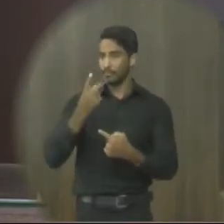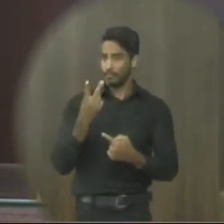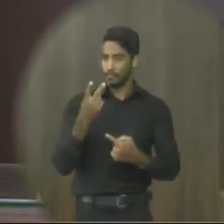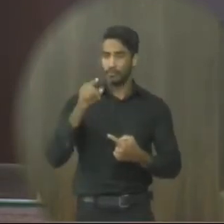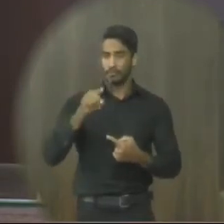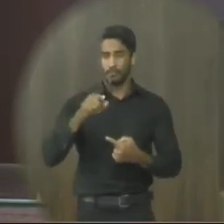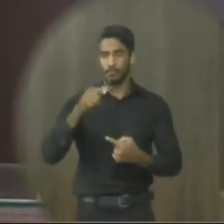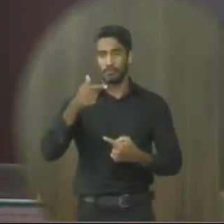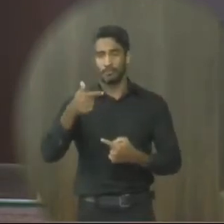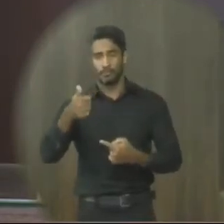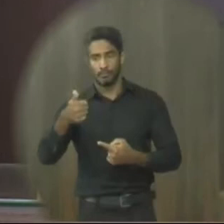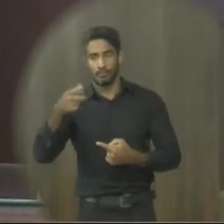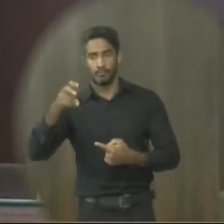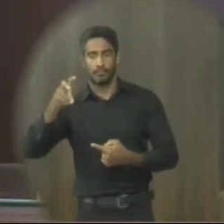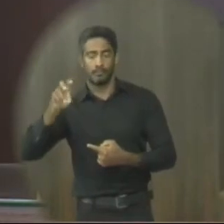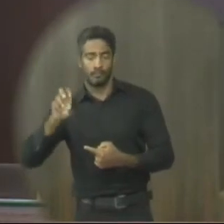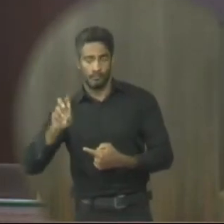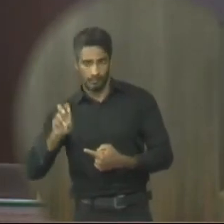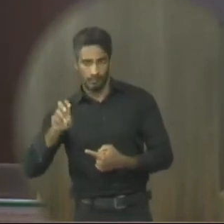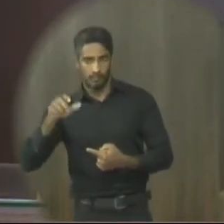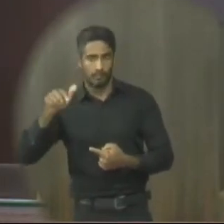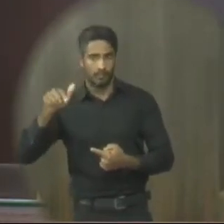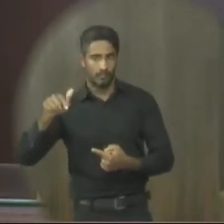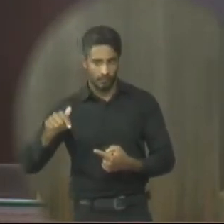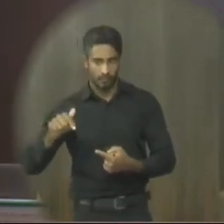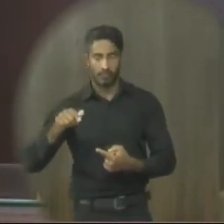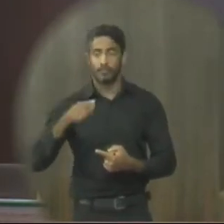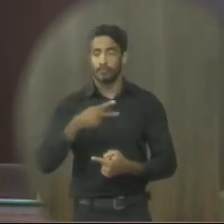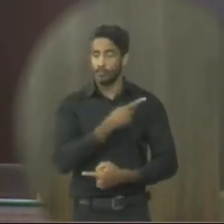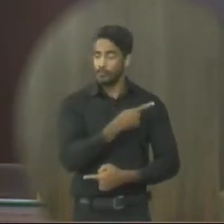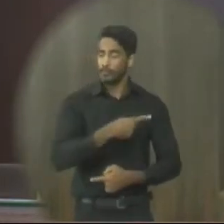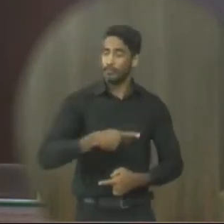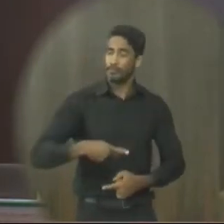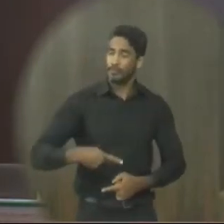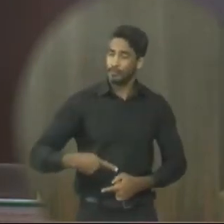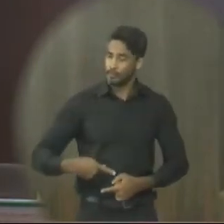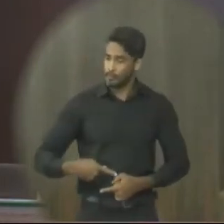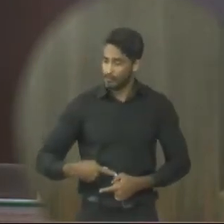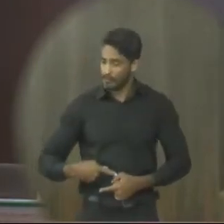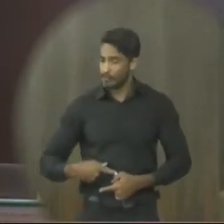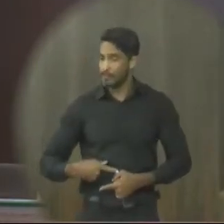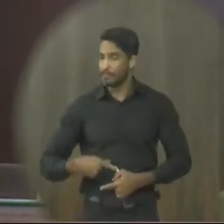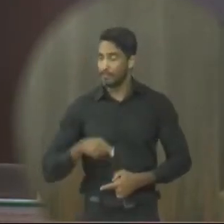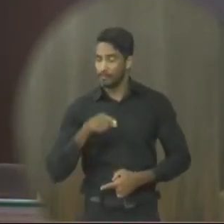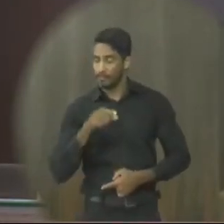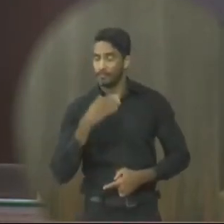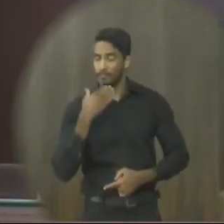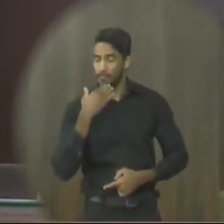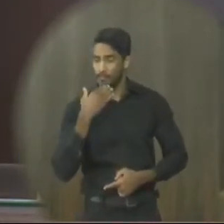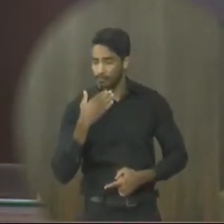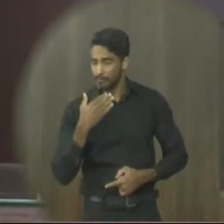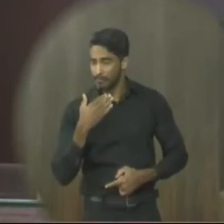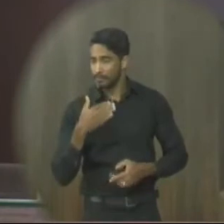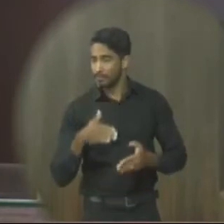2257, Dente Grande, Proaz. O senhor presidente, referidas as reivindicações pertinentes, visto